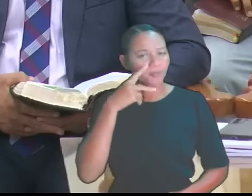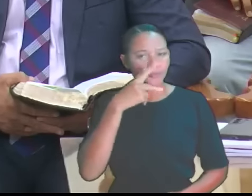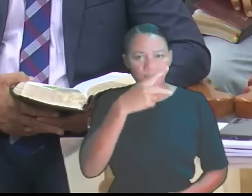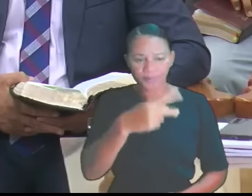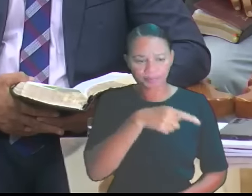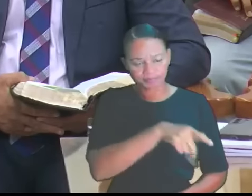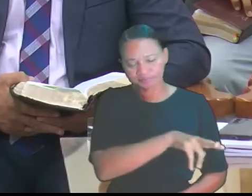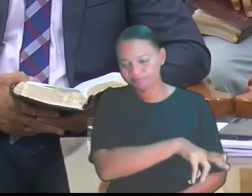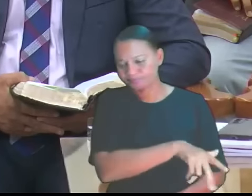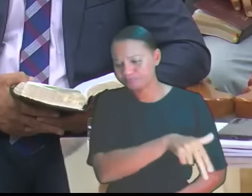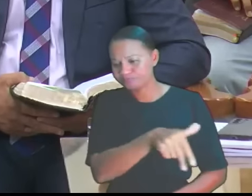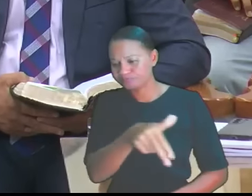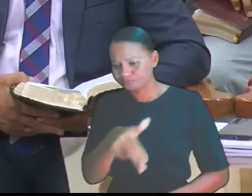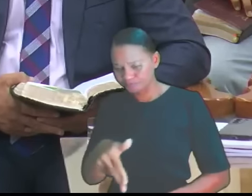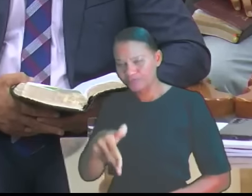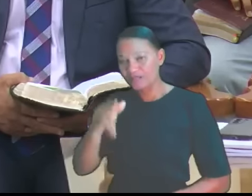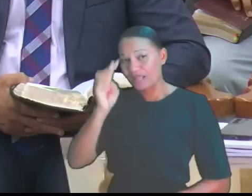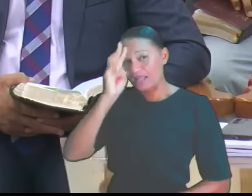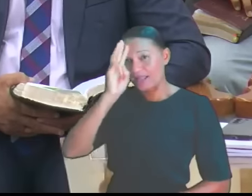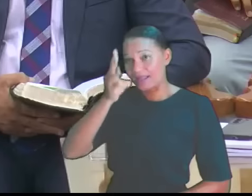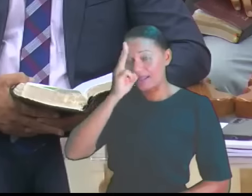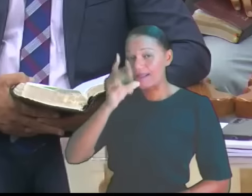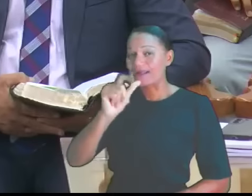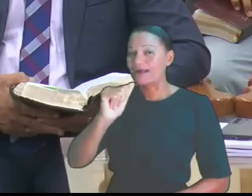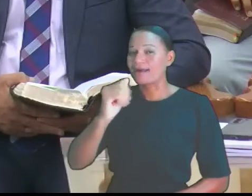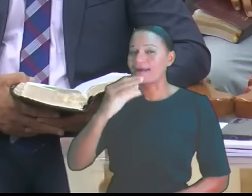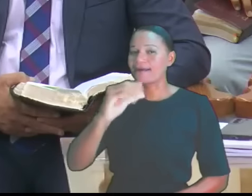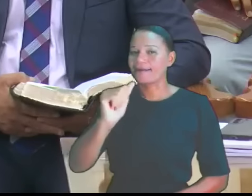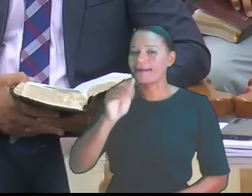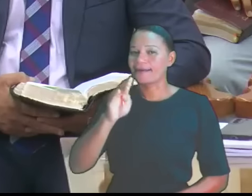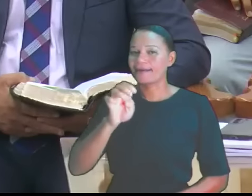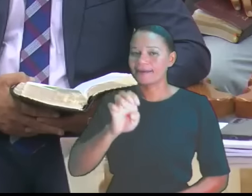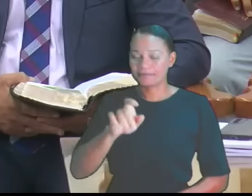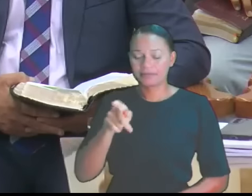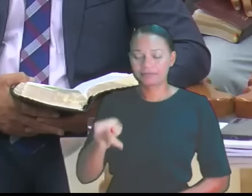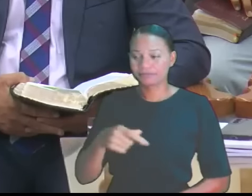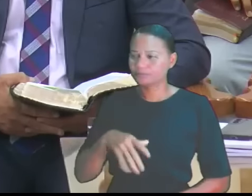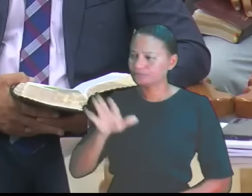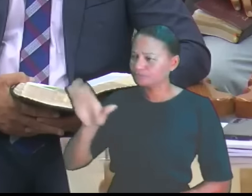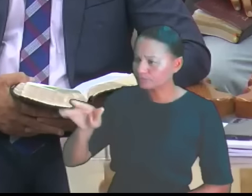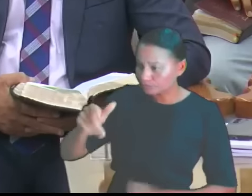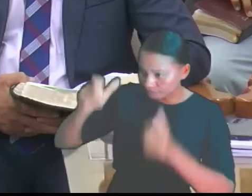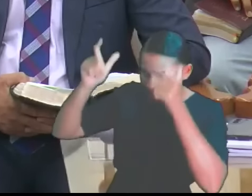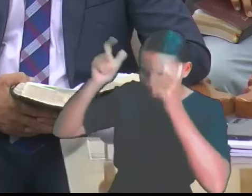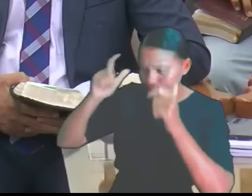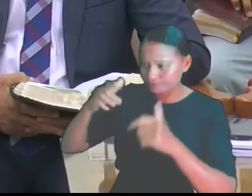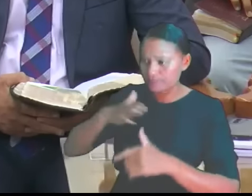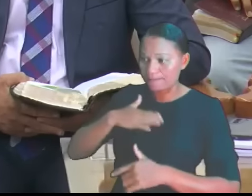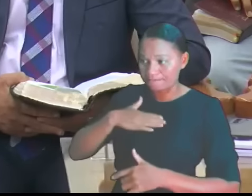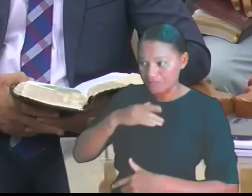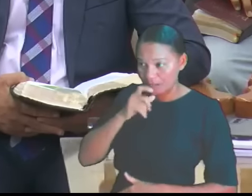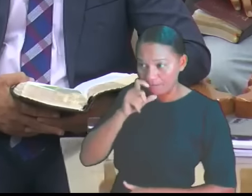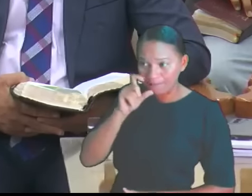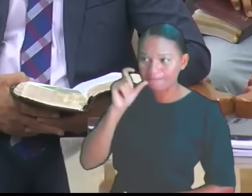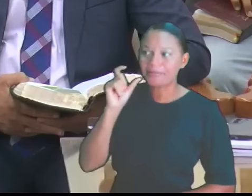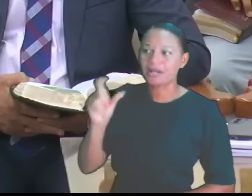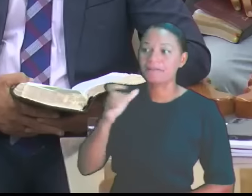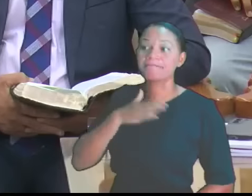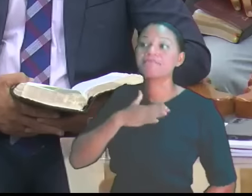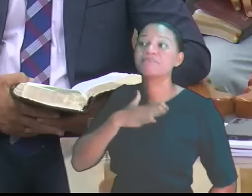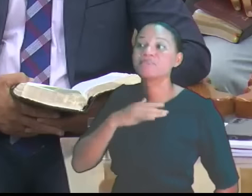vai até Acabe e diz: Acabe, segundo a minha palavra. Ele diz que a palavra é